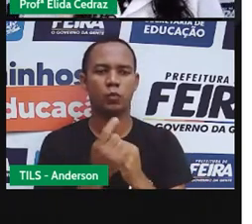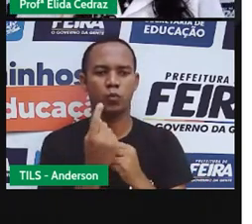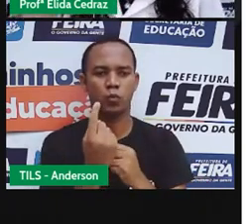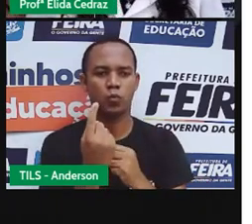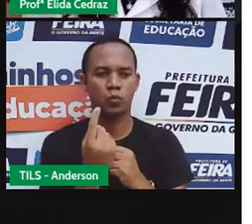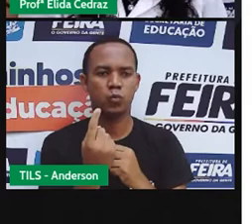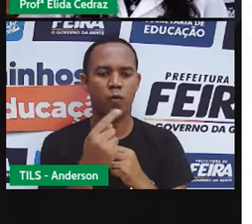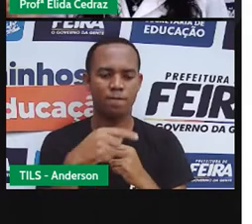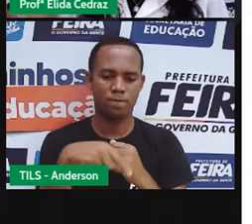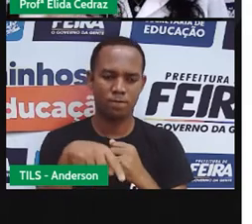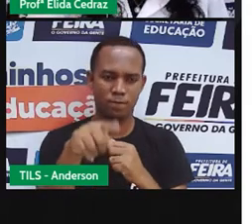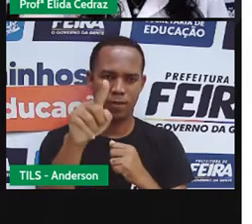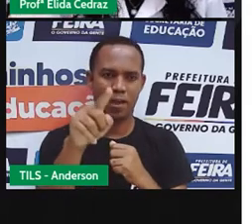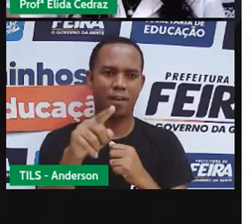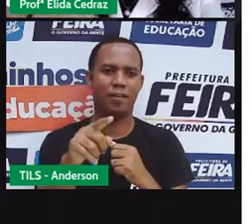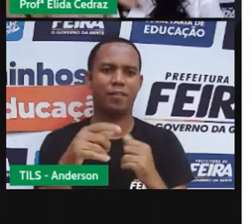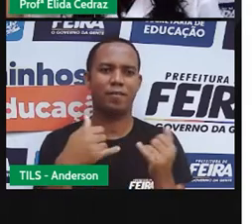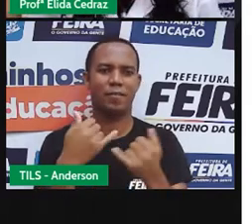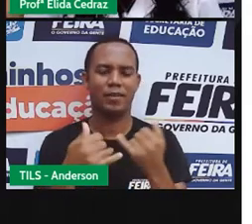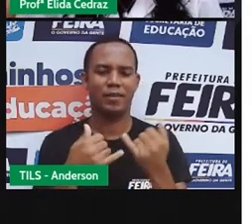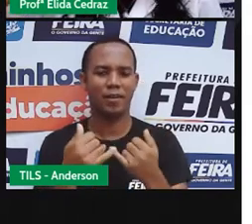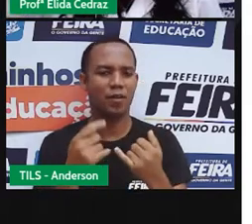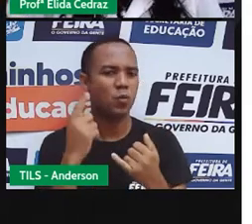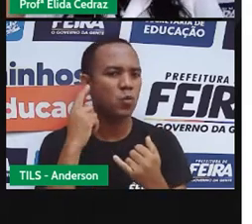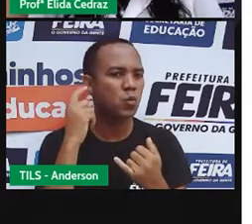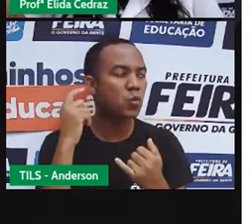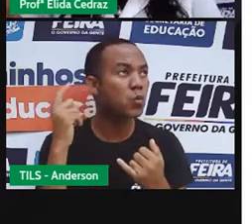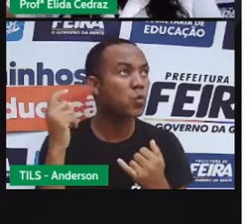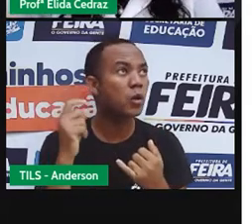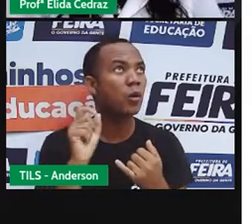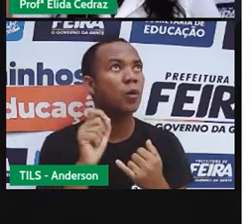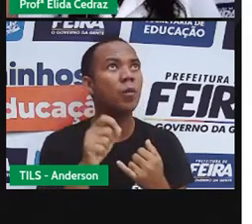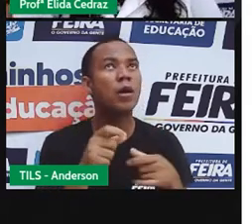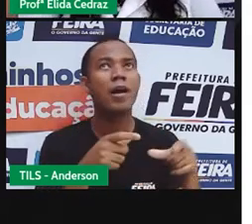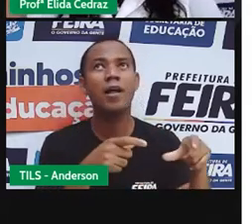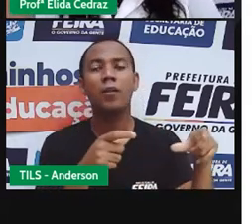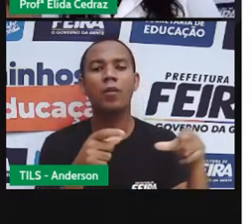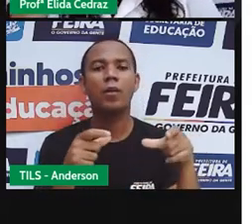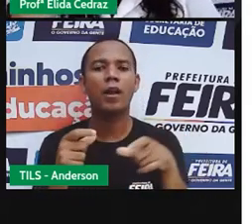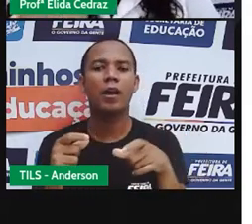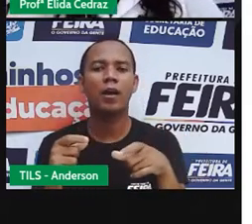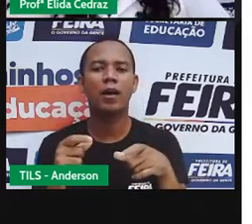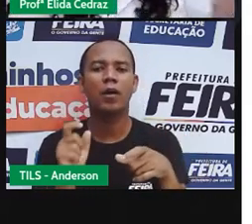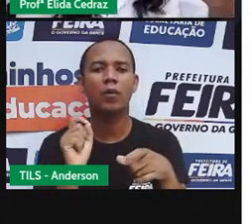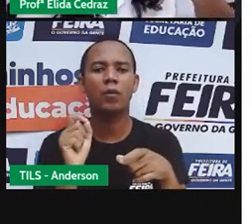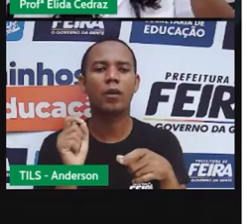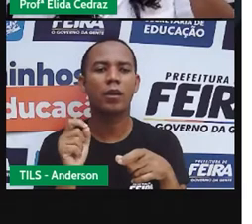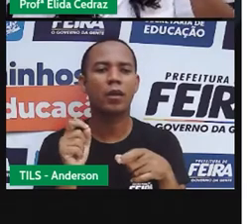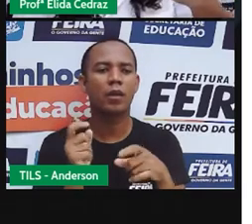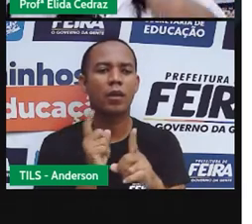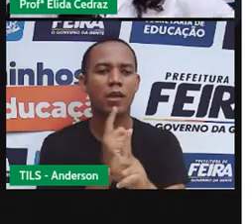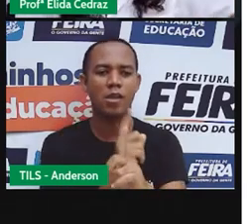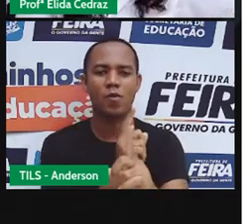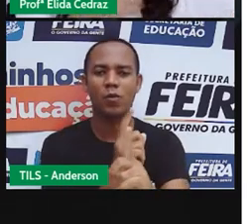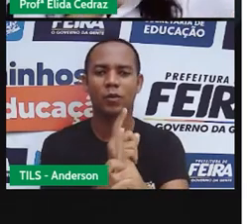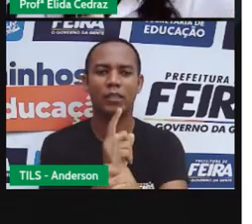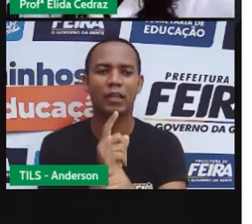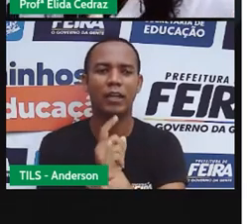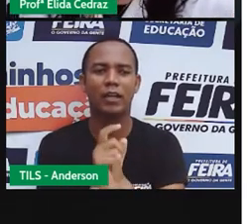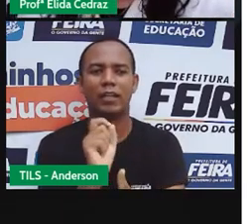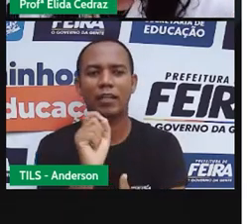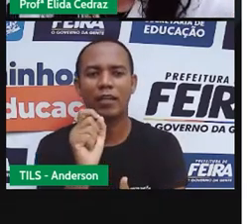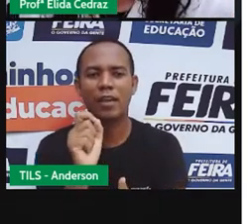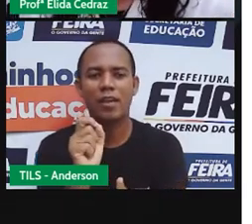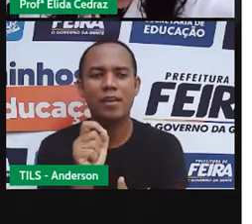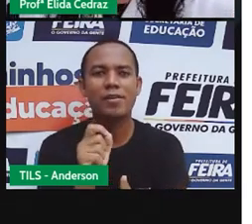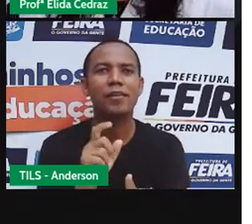um sai com esse barulhinho. E eles têm que adivinhar de onde está vindo o barulho para encontrar quem está